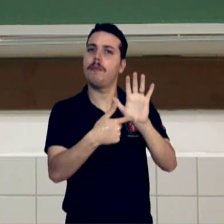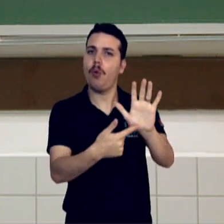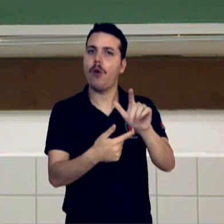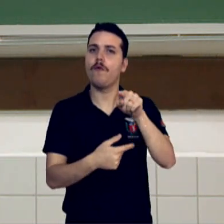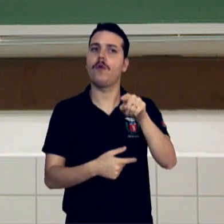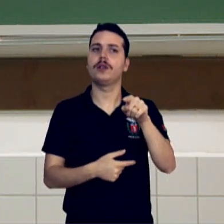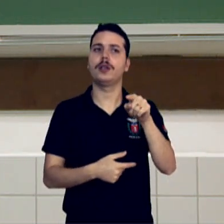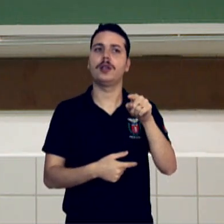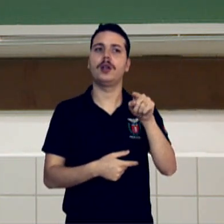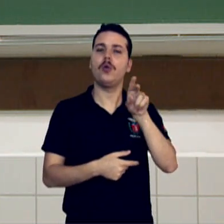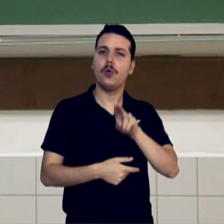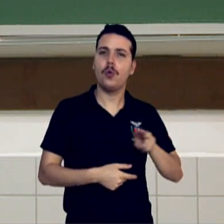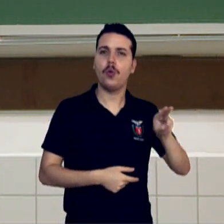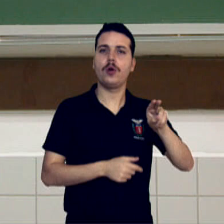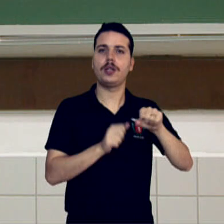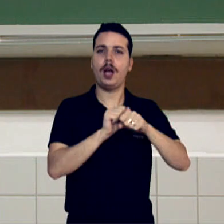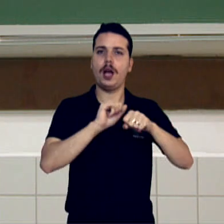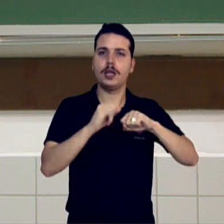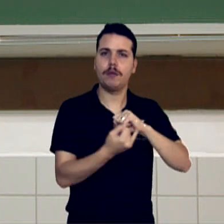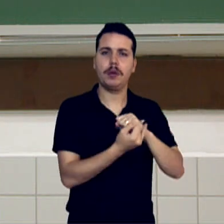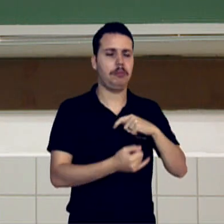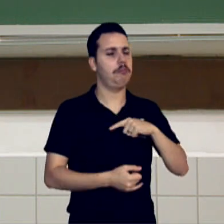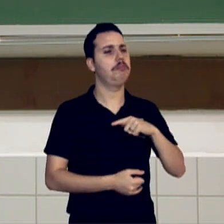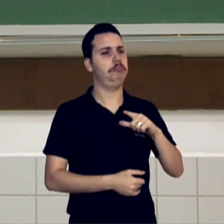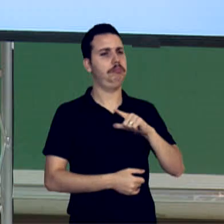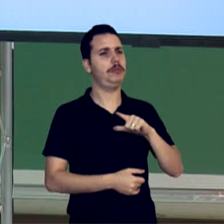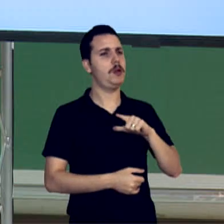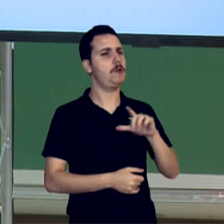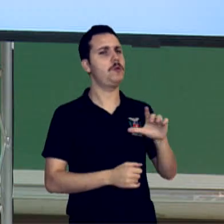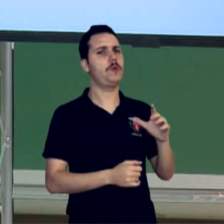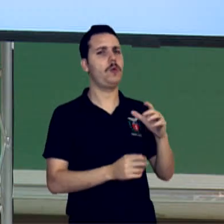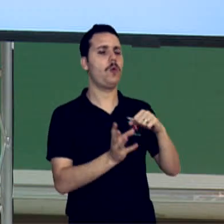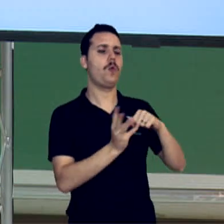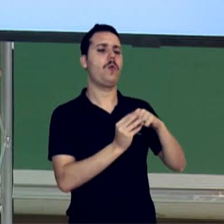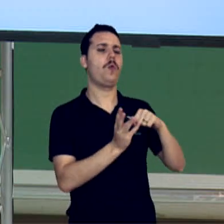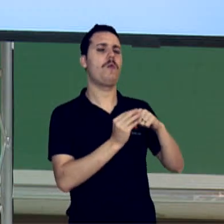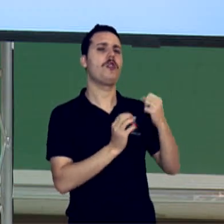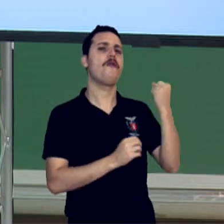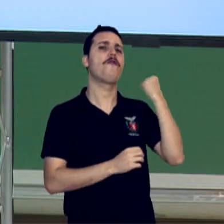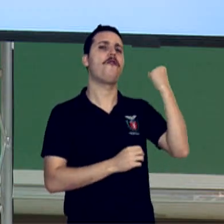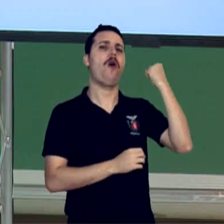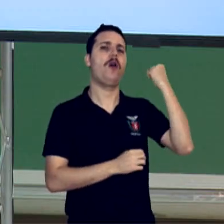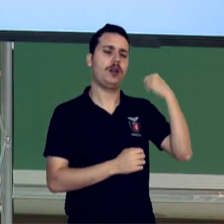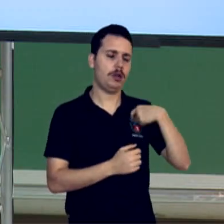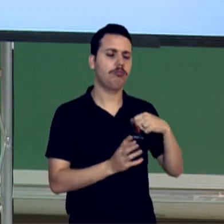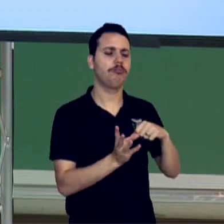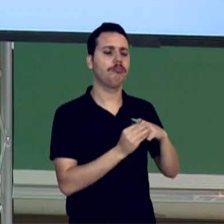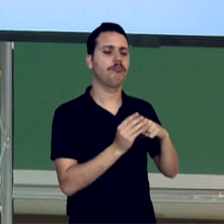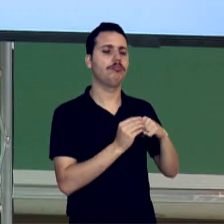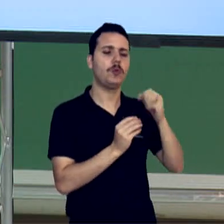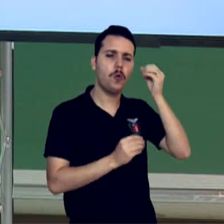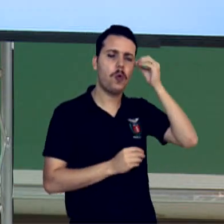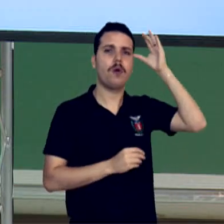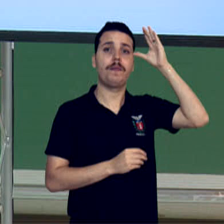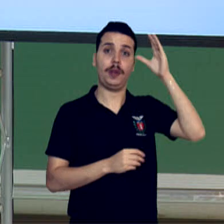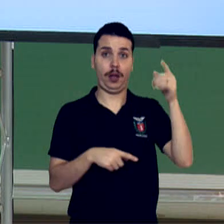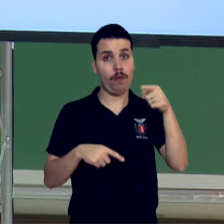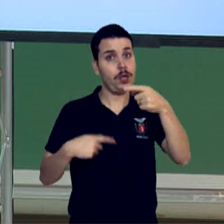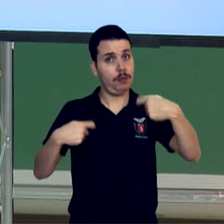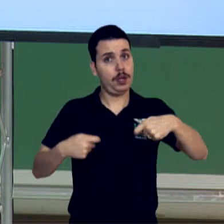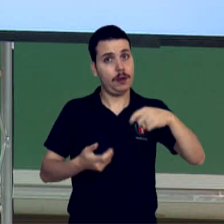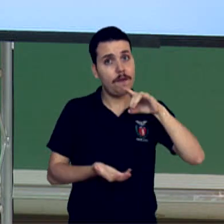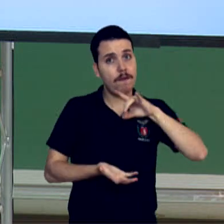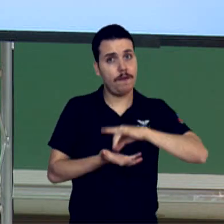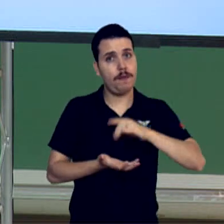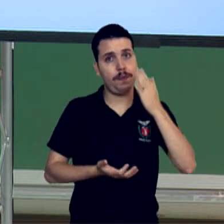apresentação, usa o adjetivo fortes conhecimentos para valorizar aquilo que você sabe. E você, de fato, tem que saber isso,